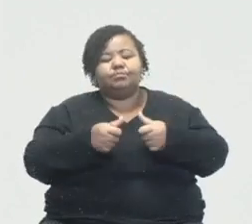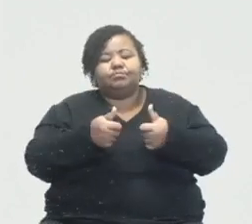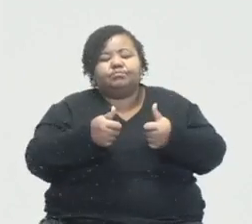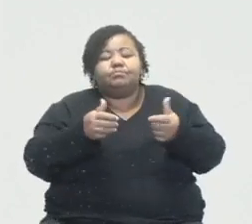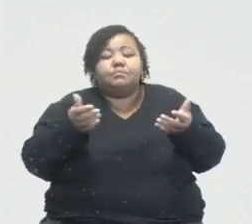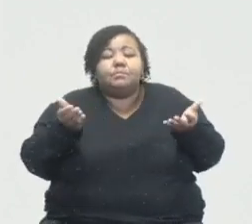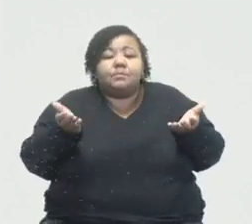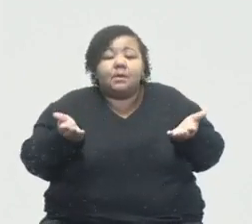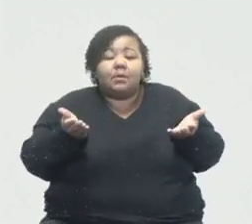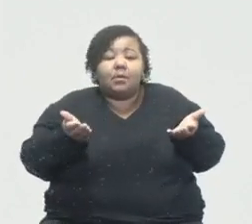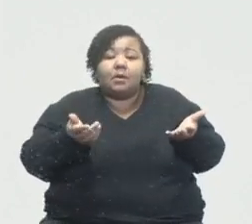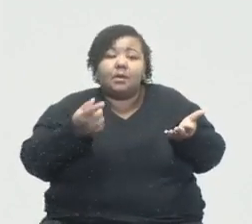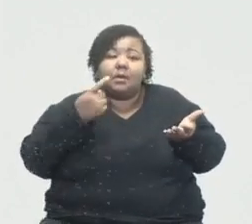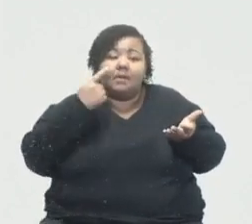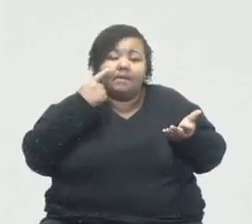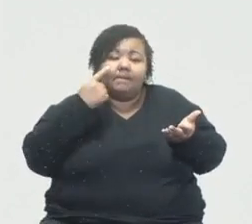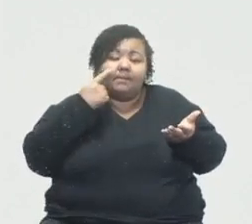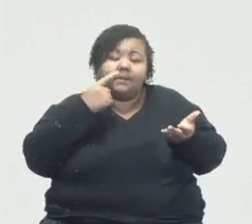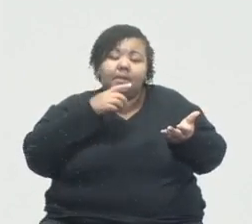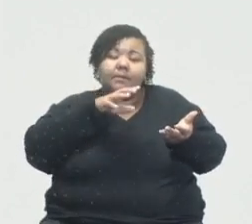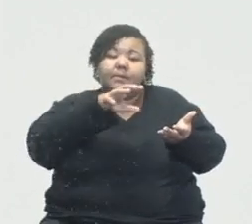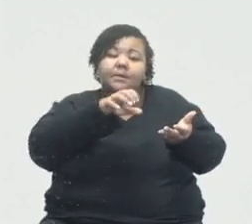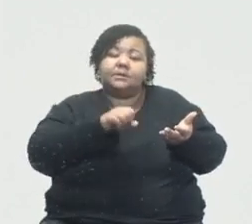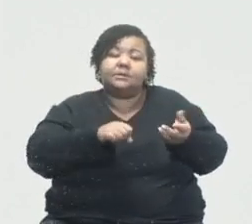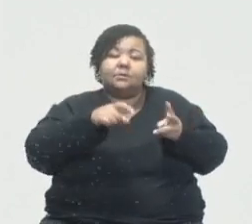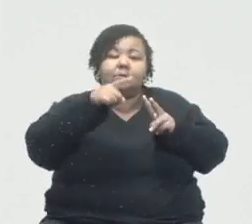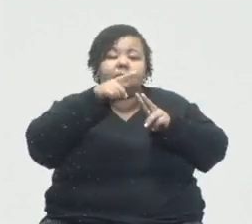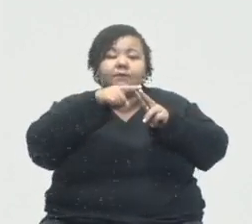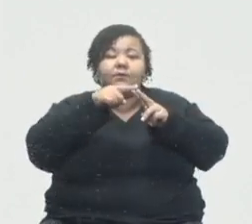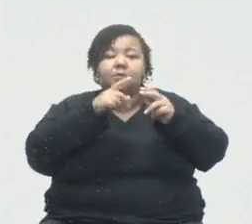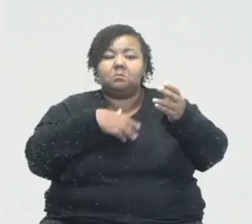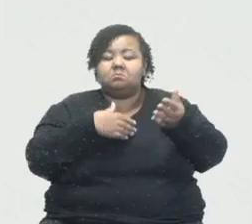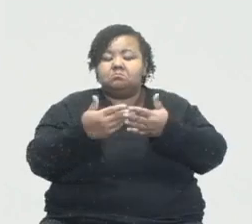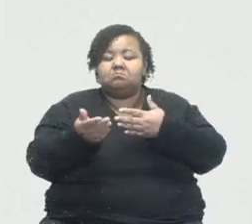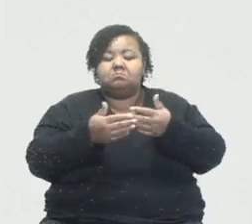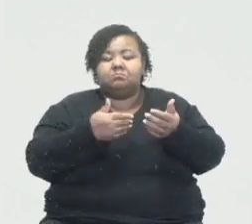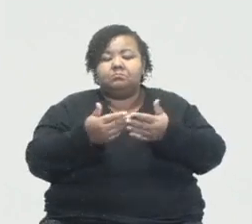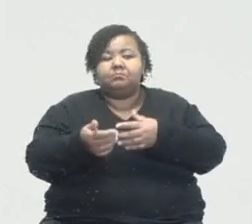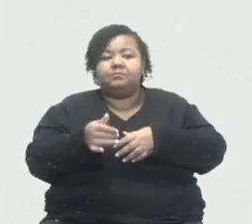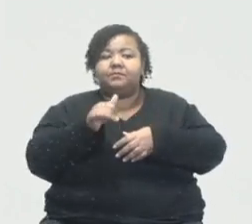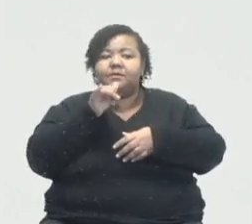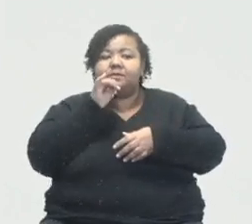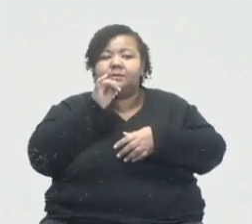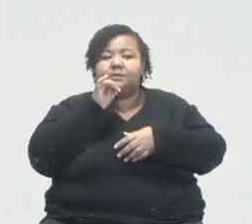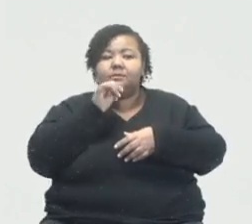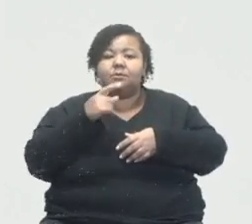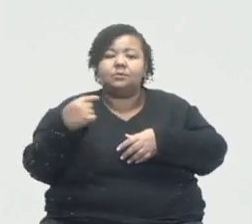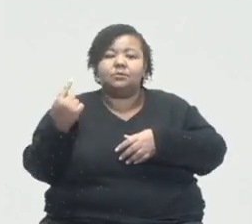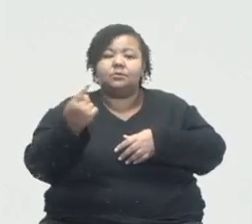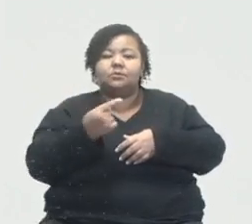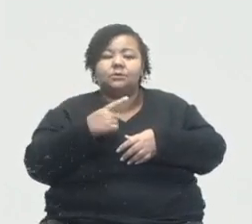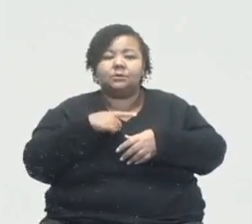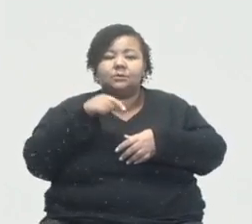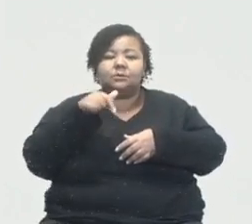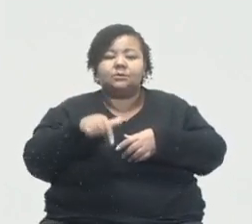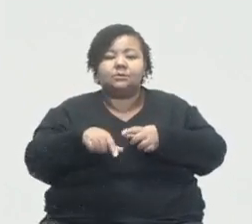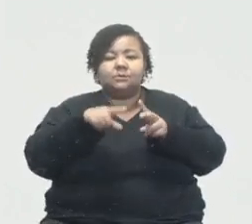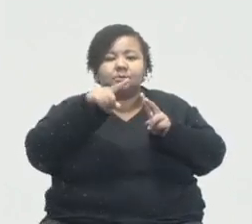Mas agora, se eu pegar, por exemplo, um vetor qualquer, vamos pegar um exemplo. Nós temos aqui um